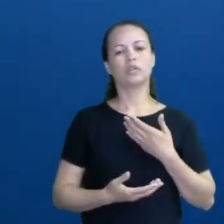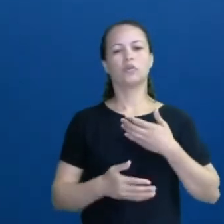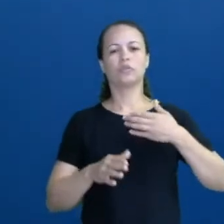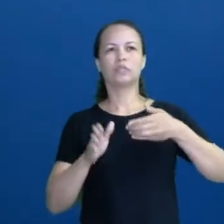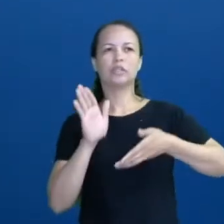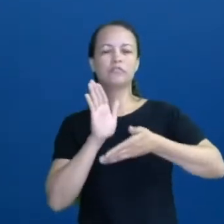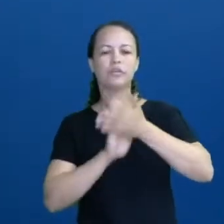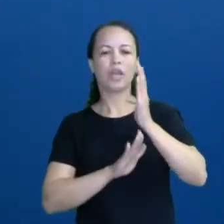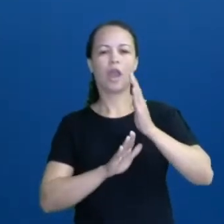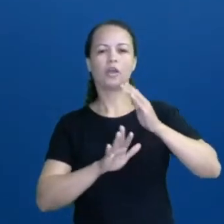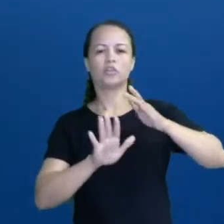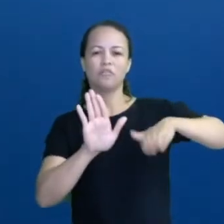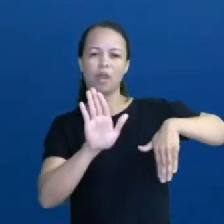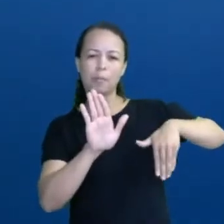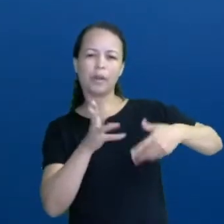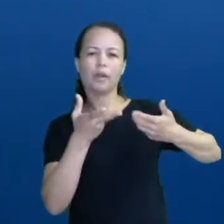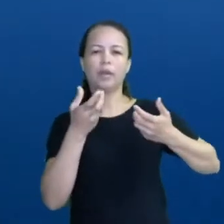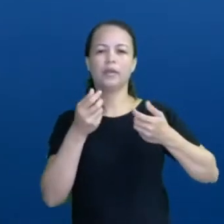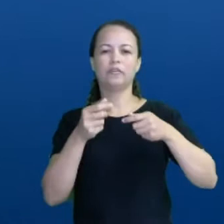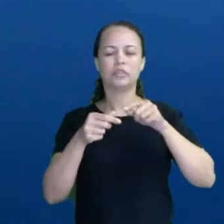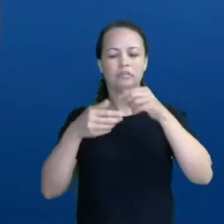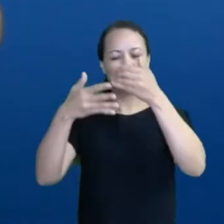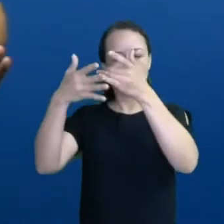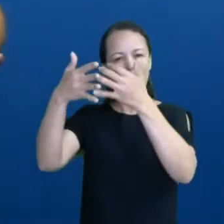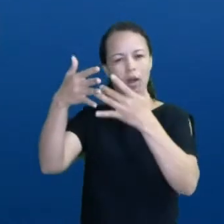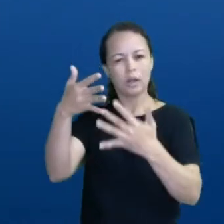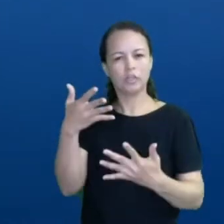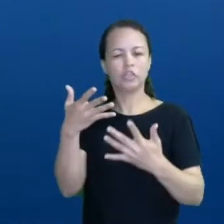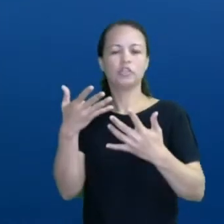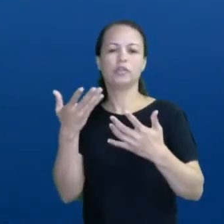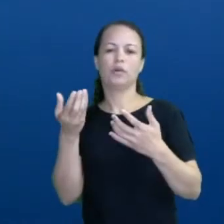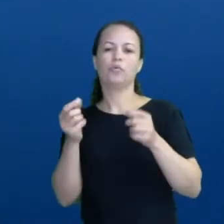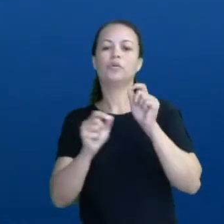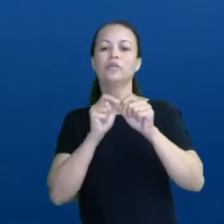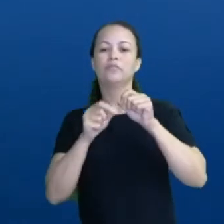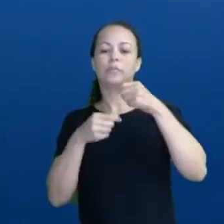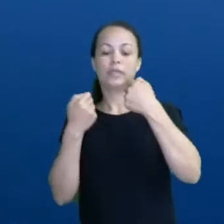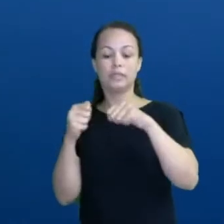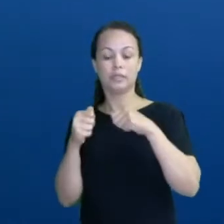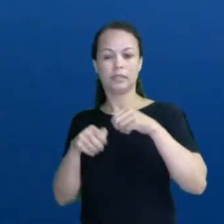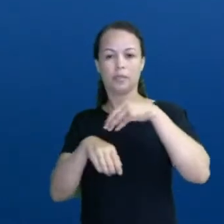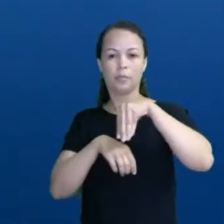lista do que levar. Então, existem listas para tudo na nossa vida.